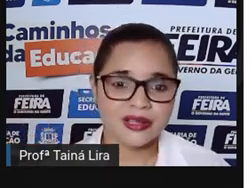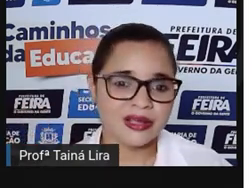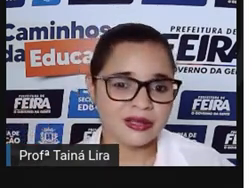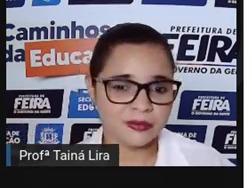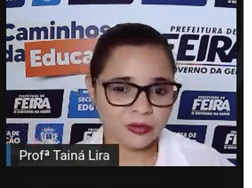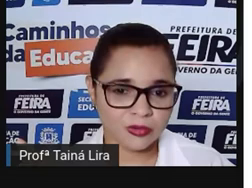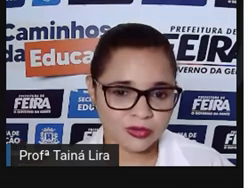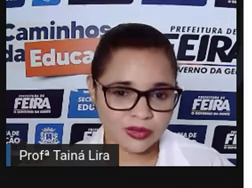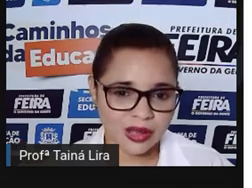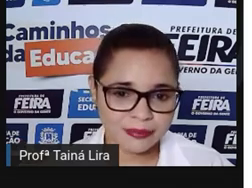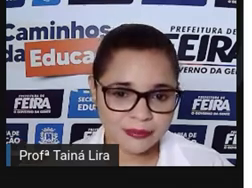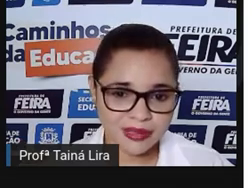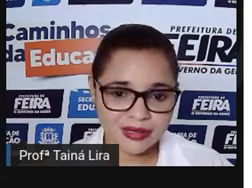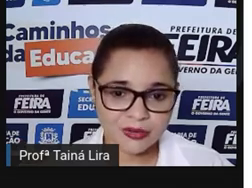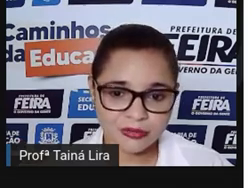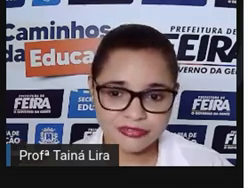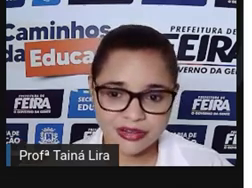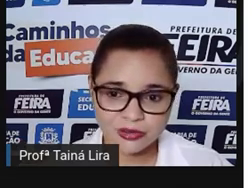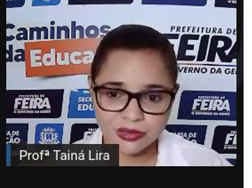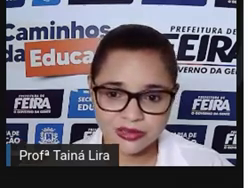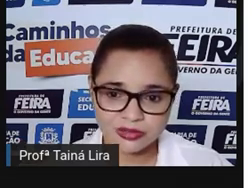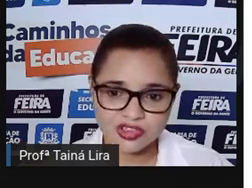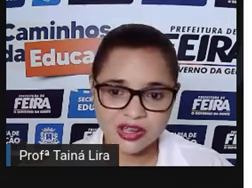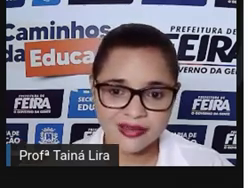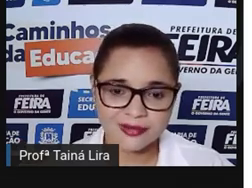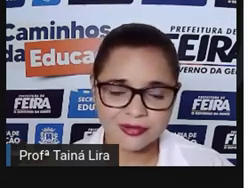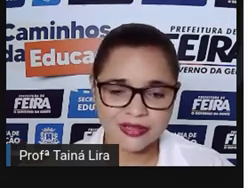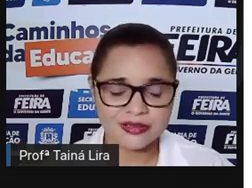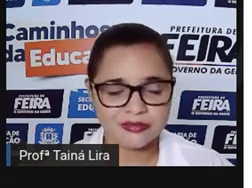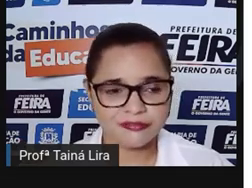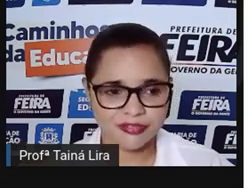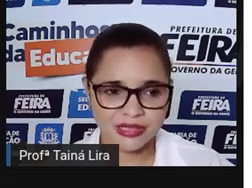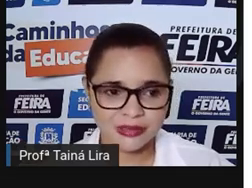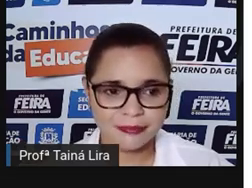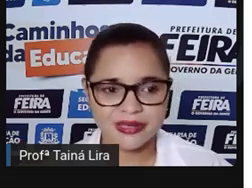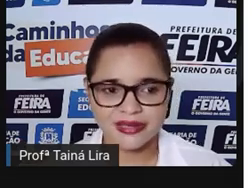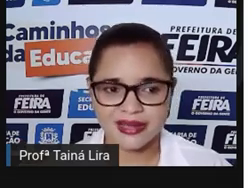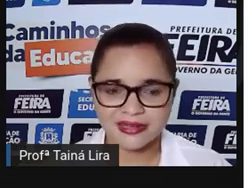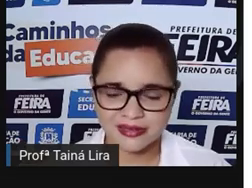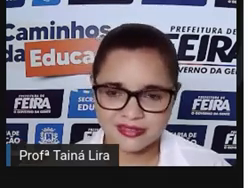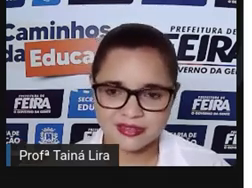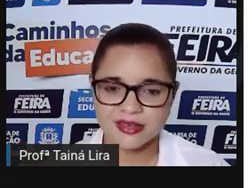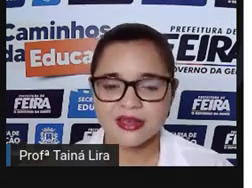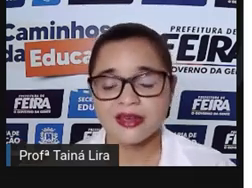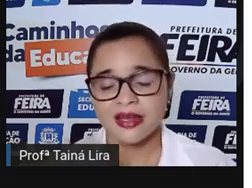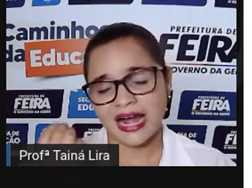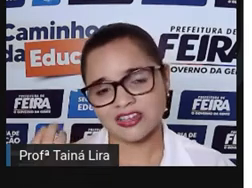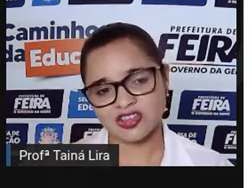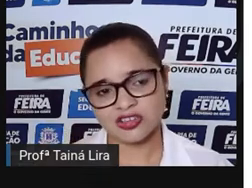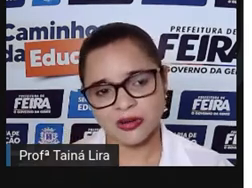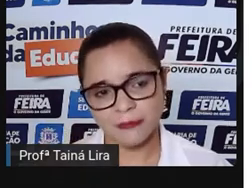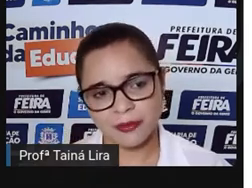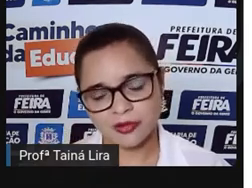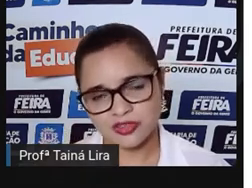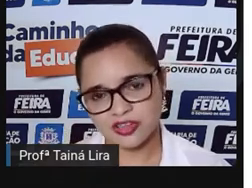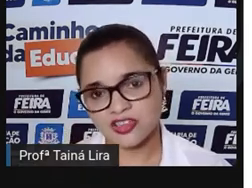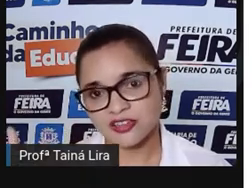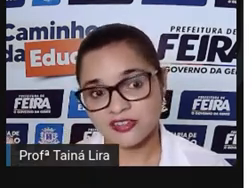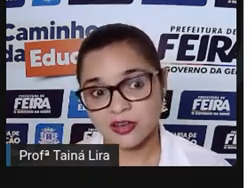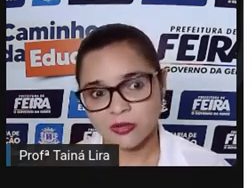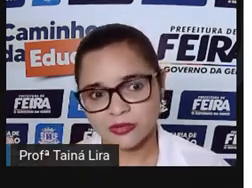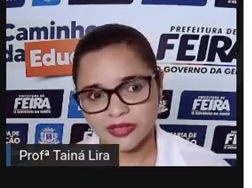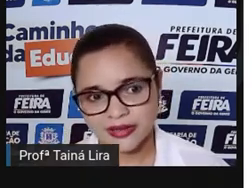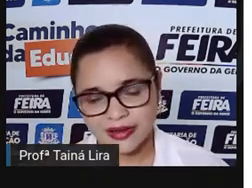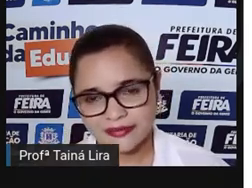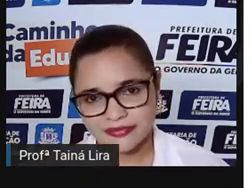Porque a primeira, como falou aqui no diálogo, né, entre Felipe e Alice, a gente não pode deixar